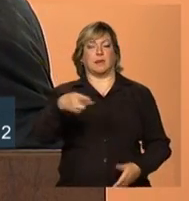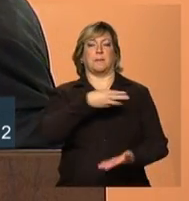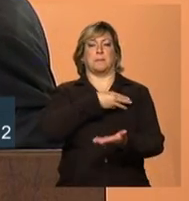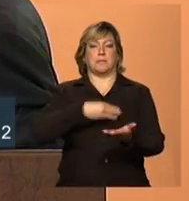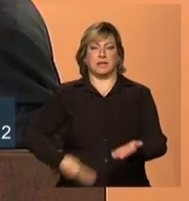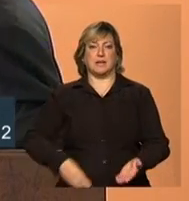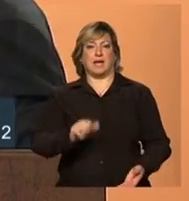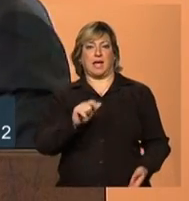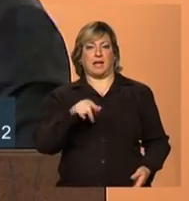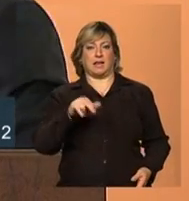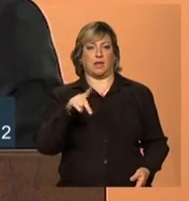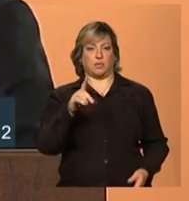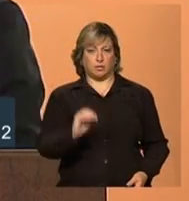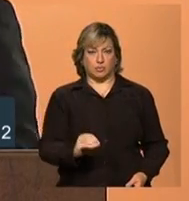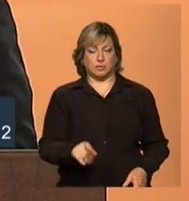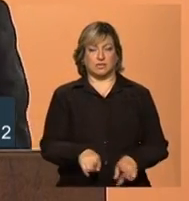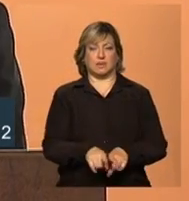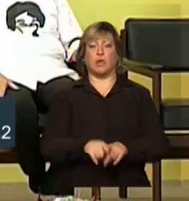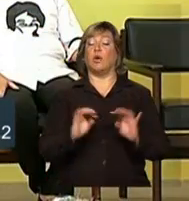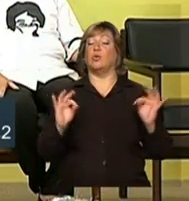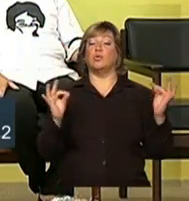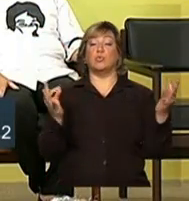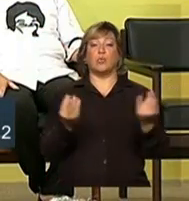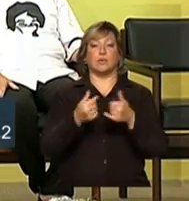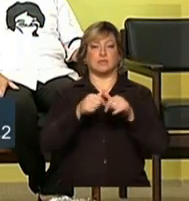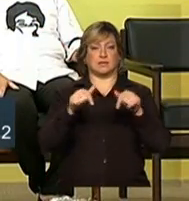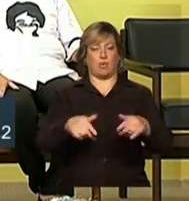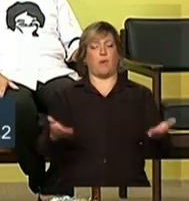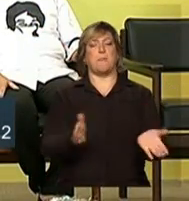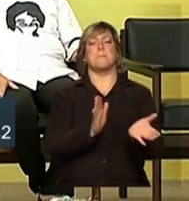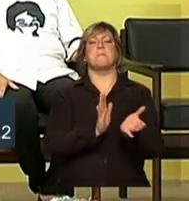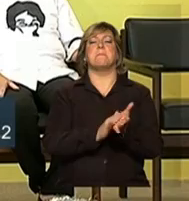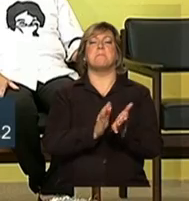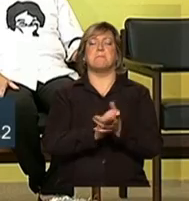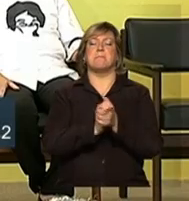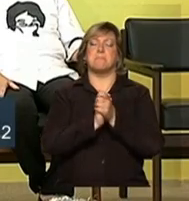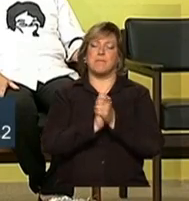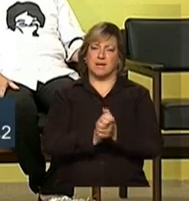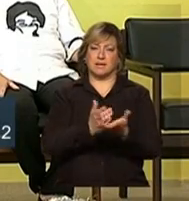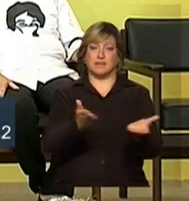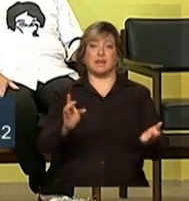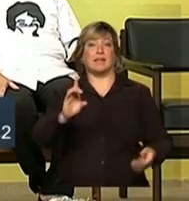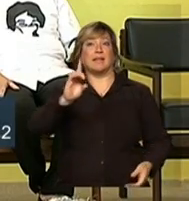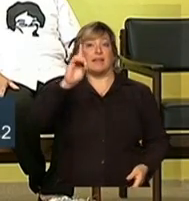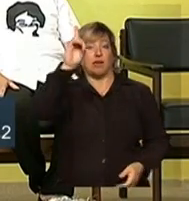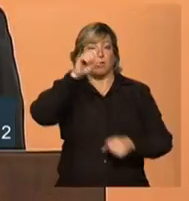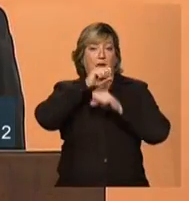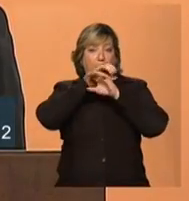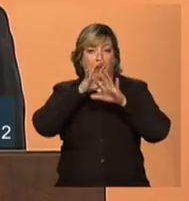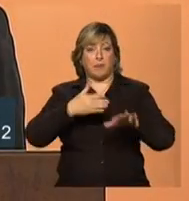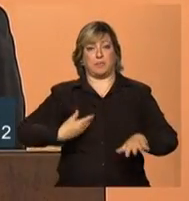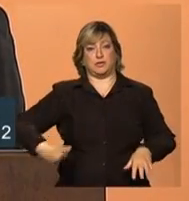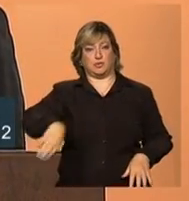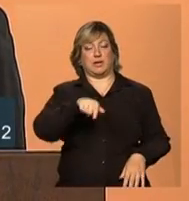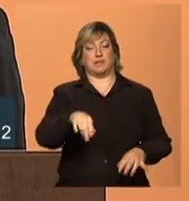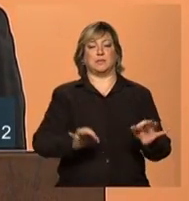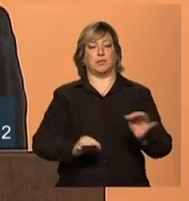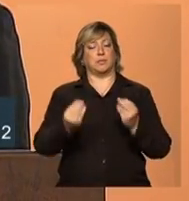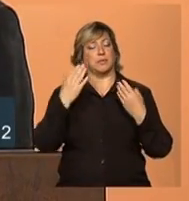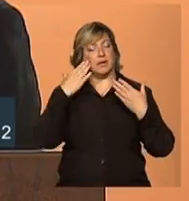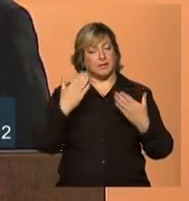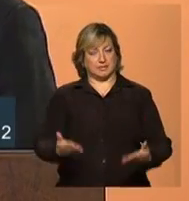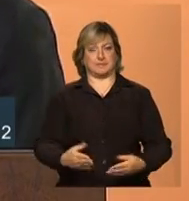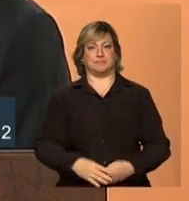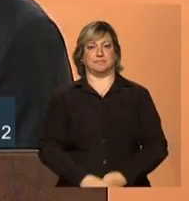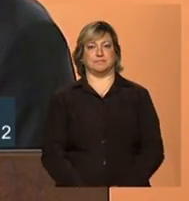ministro Aguinaldo e todos aqui presentes, parabéns e que Deus nos abençoe nesse projeto. Muito